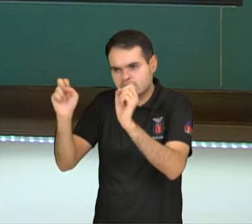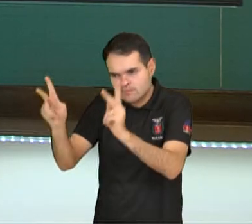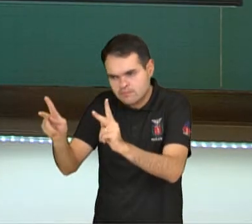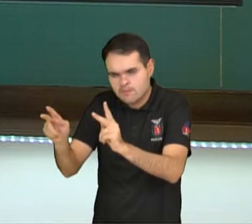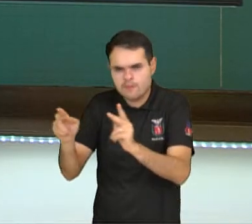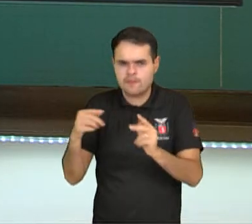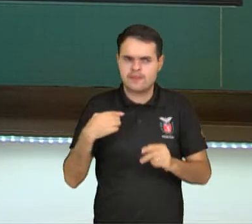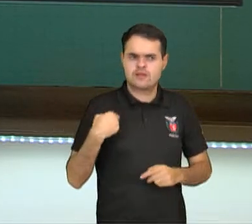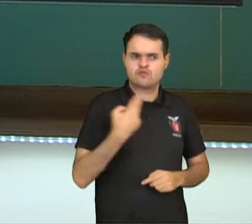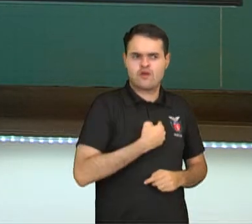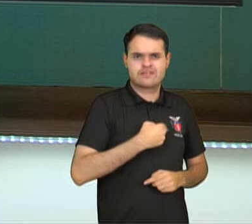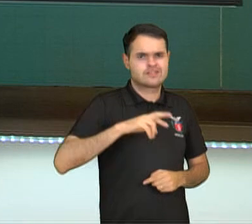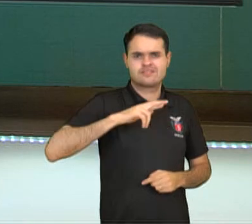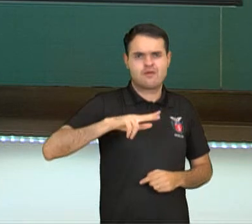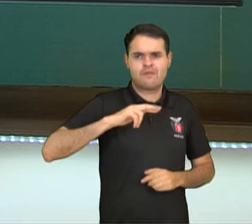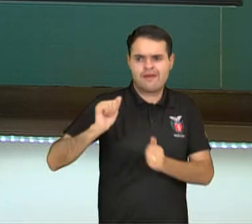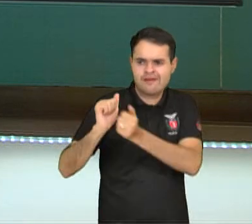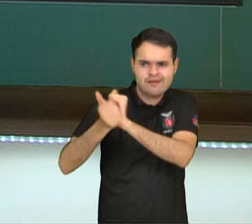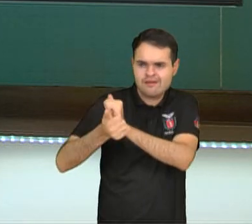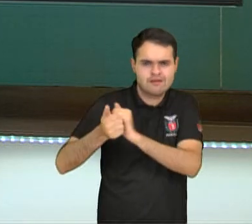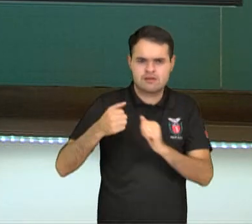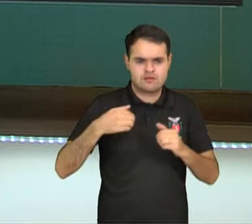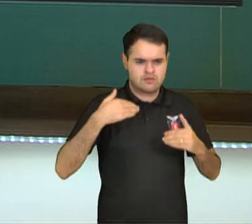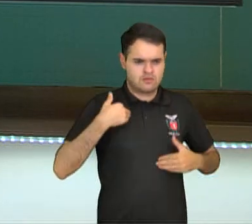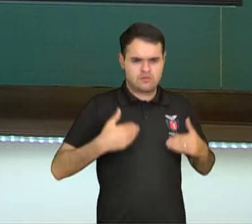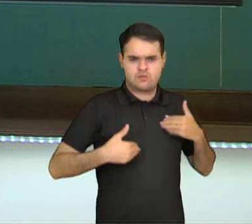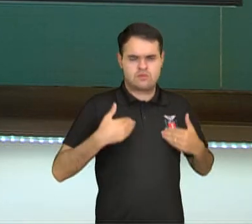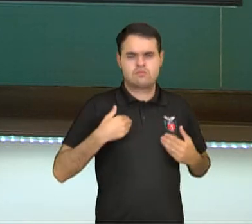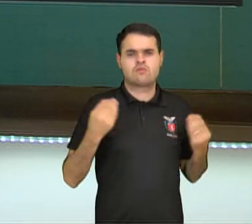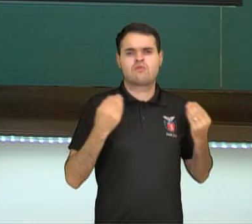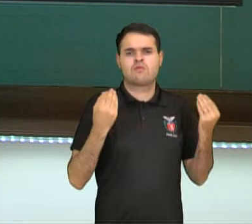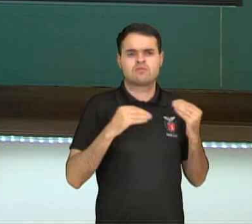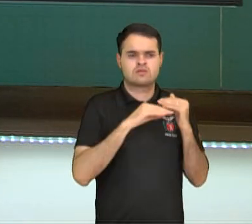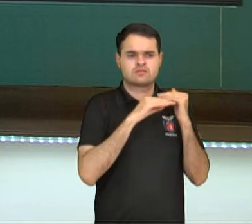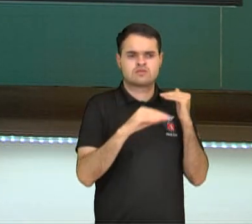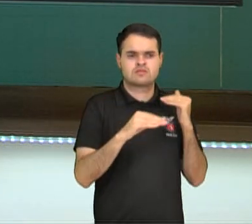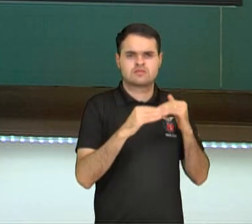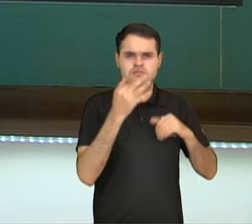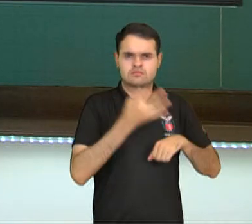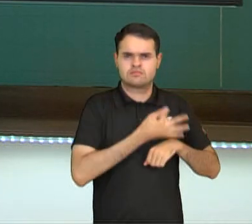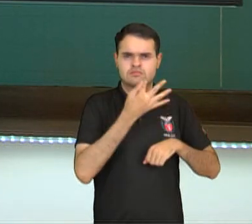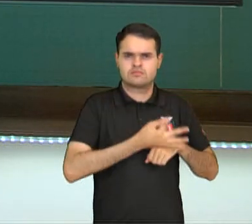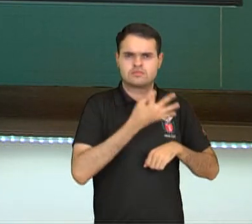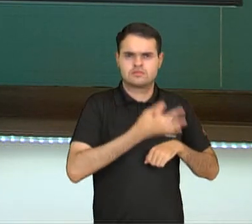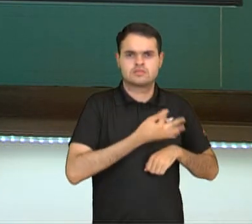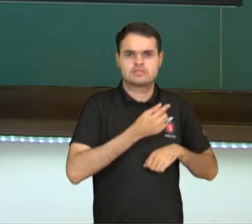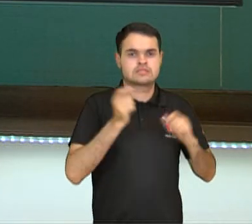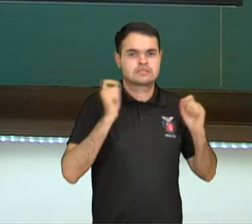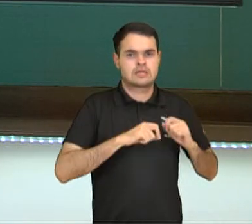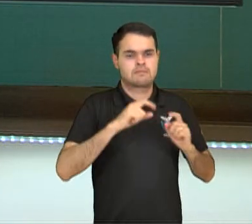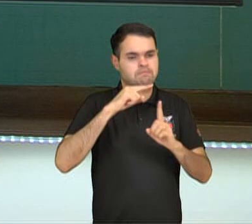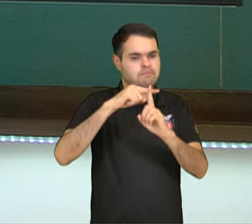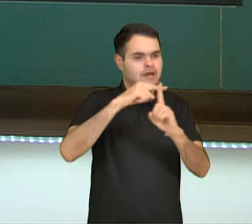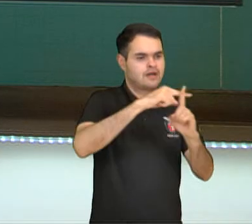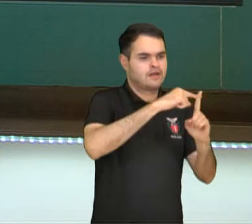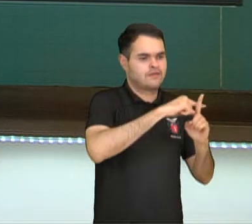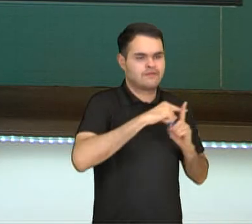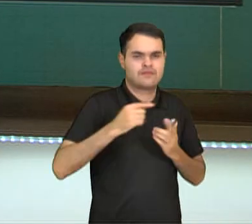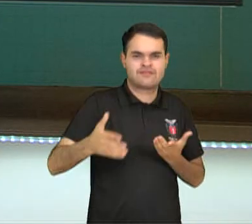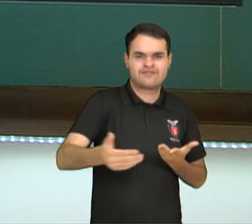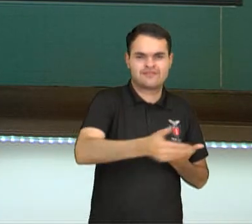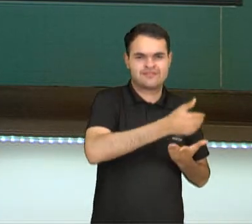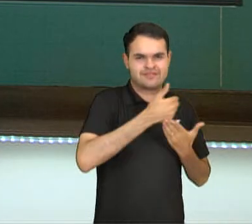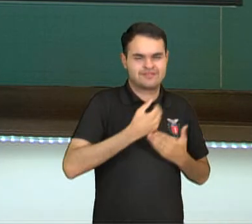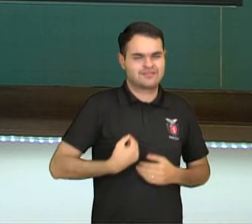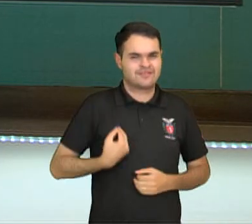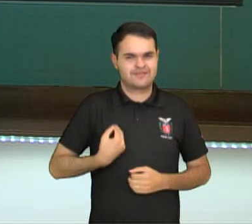tem a ver com a gente? Se nós temos um corpo mais resistente, nós vamos colher vários benefícios para a nossa vida, tá